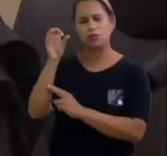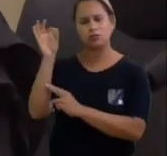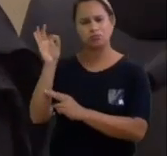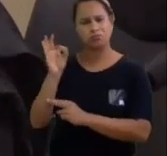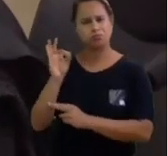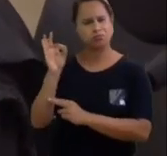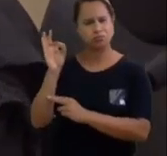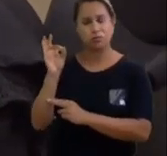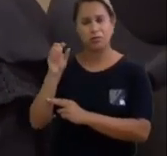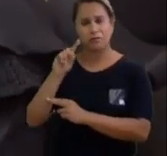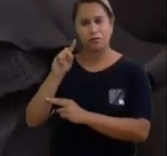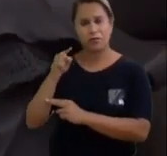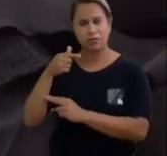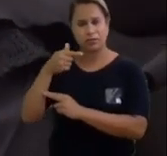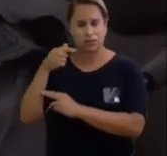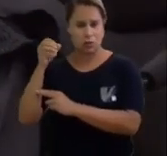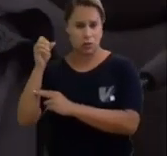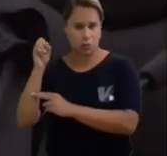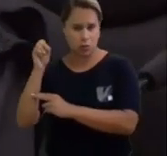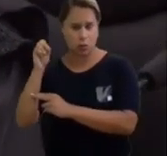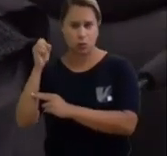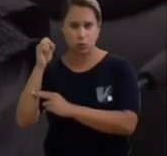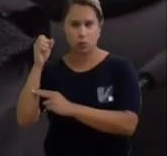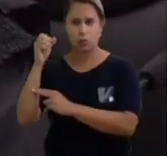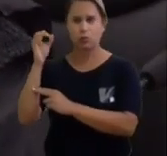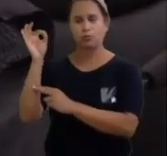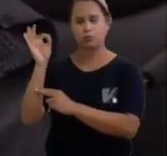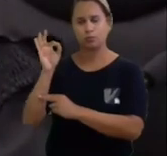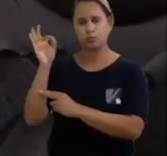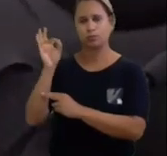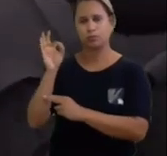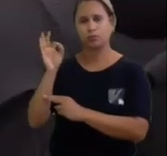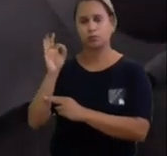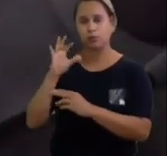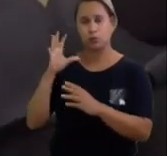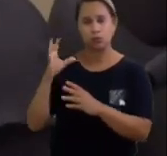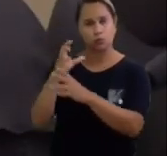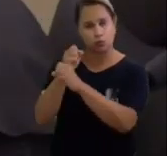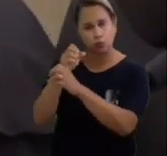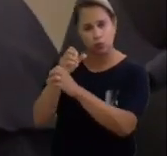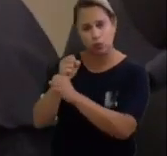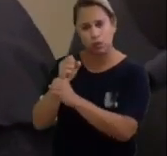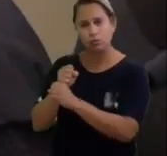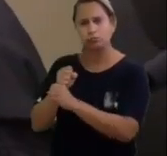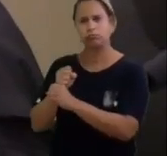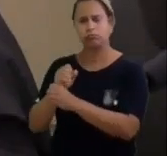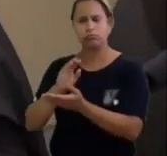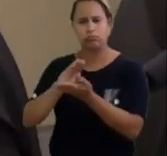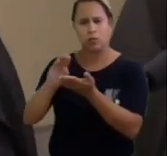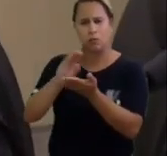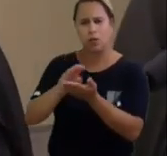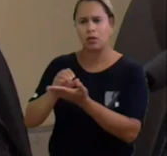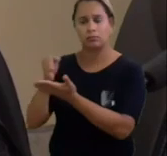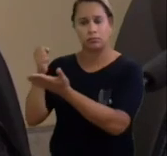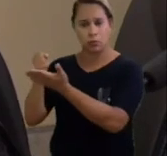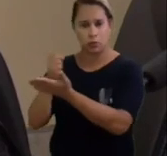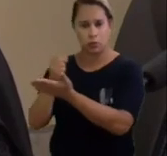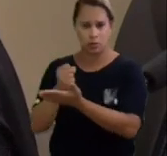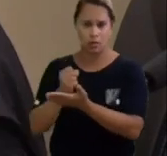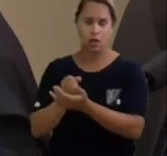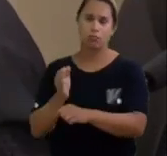39,78%, senhor presidente, do total das despesas contratadas pela própria campanha no momento subsequente.